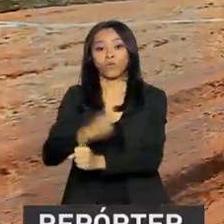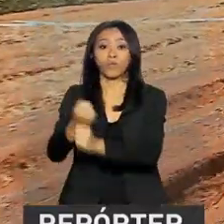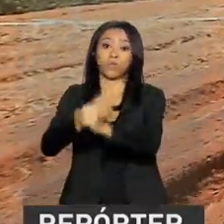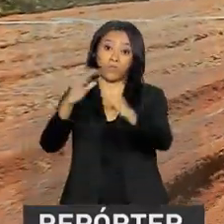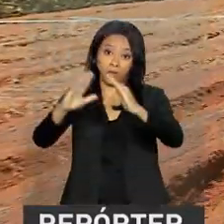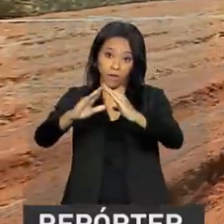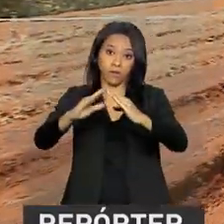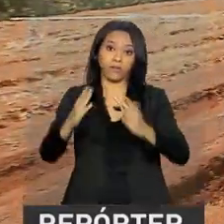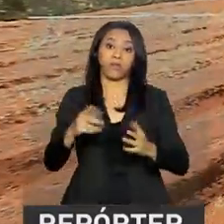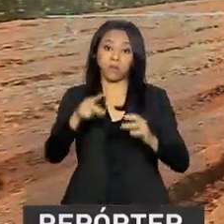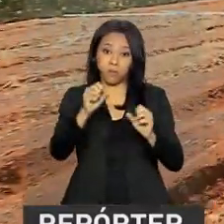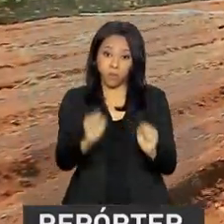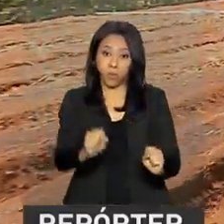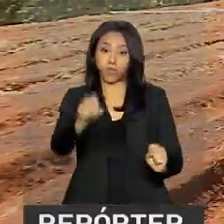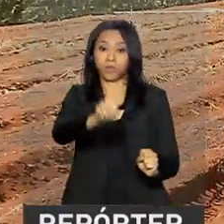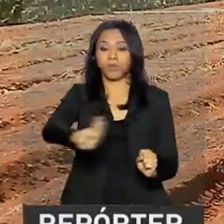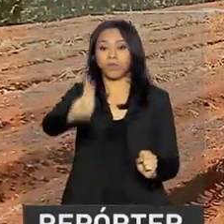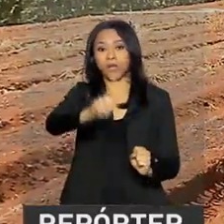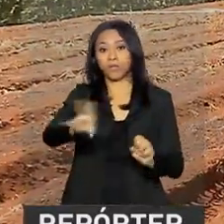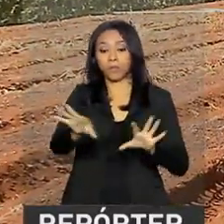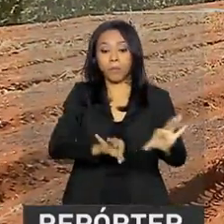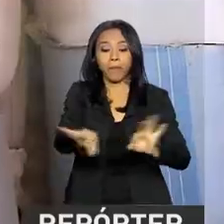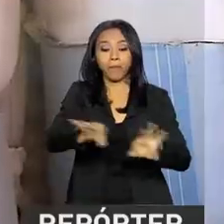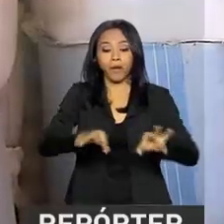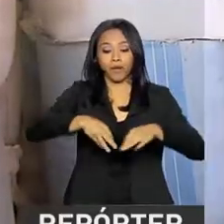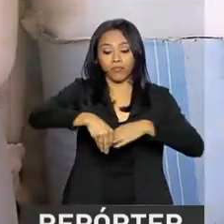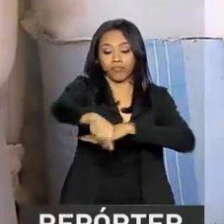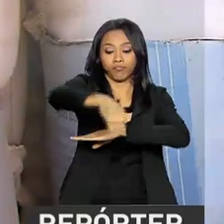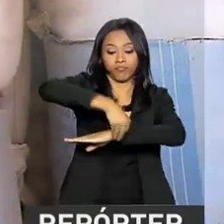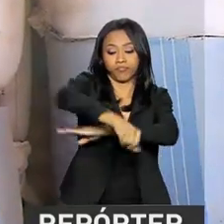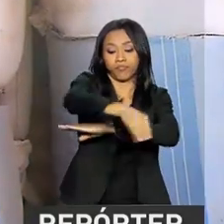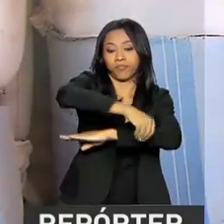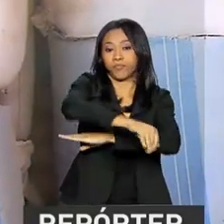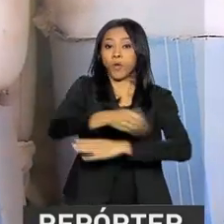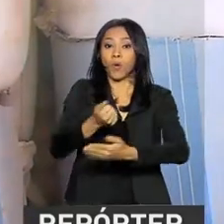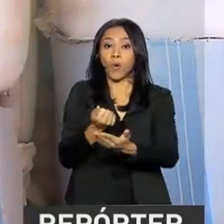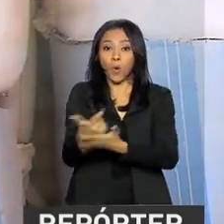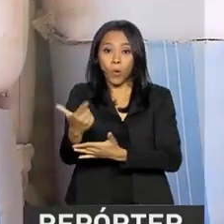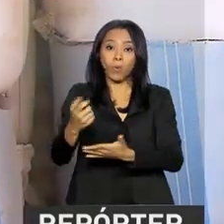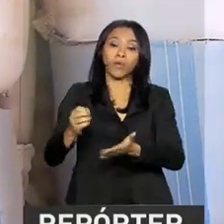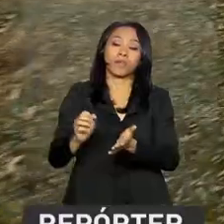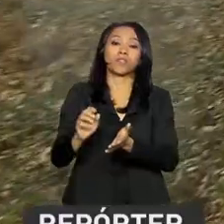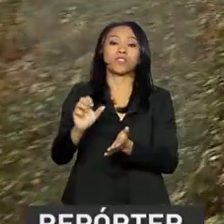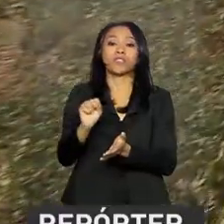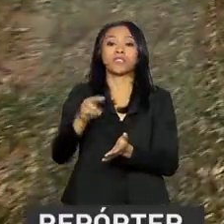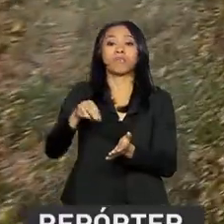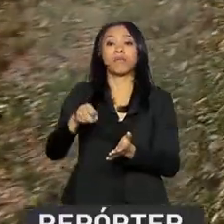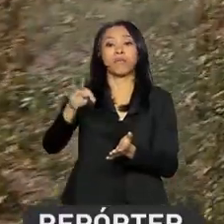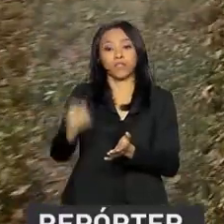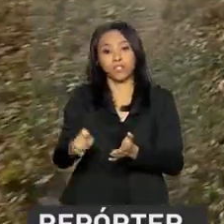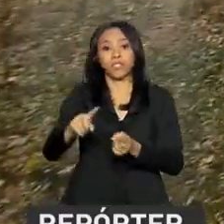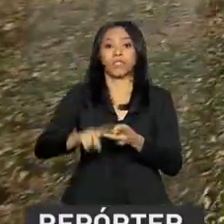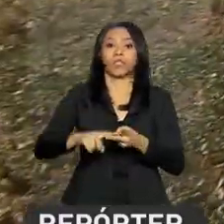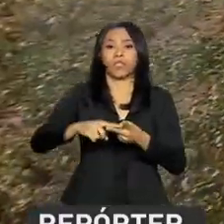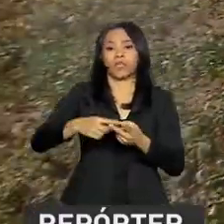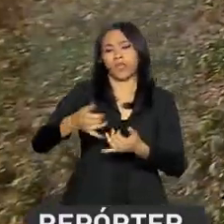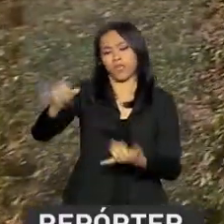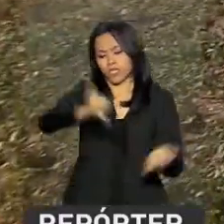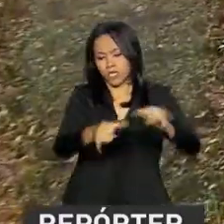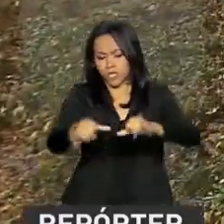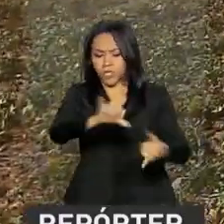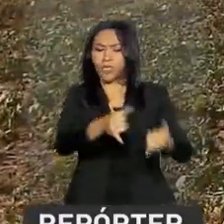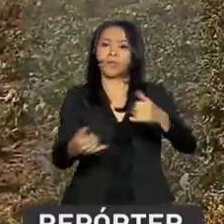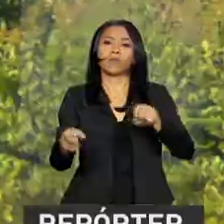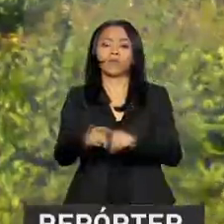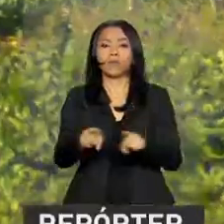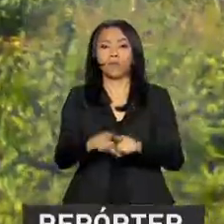pode ser utilizado no preparo do solo compra de sementes fertilizantes e máquinas além de gastos com assistência